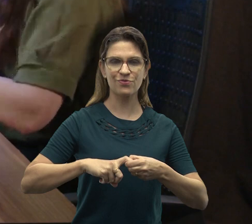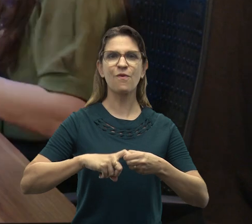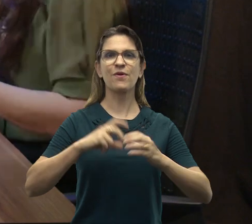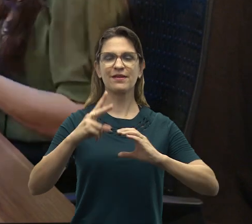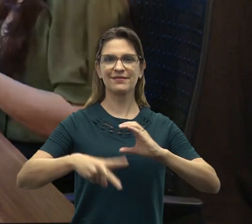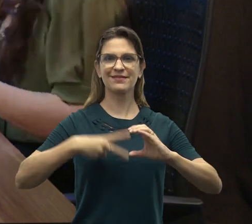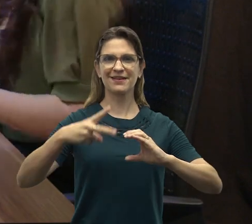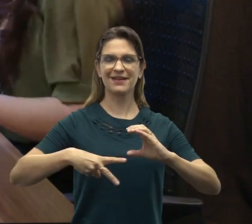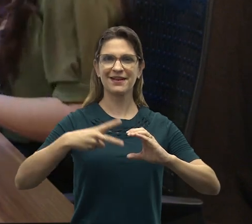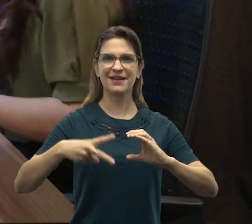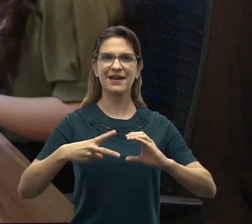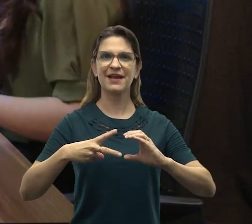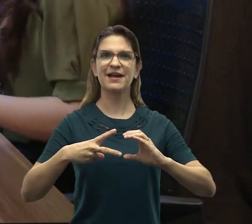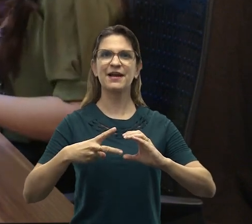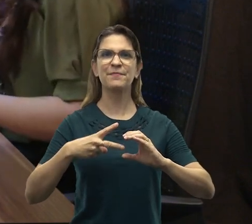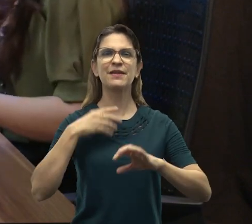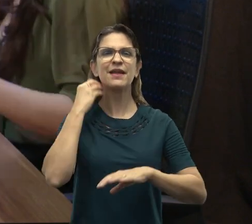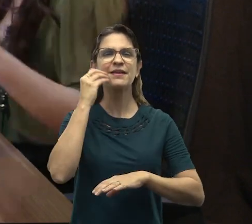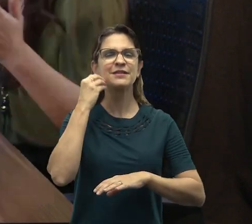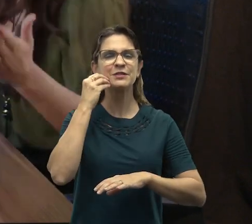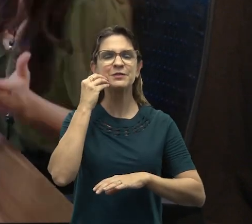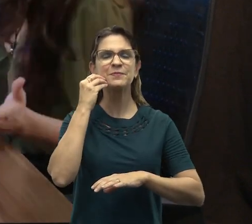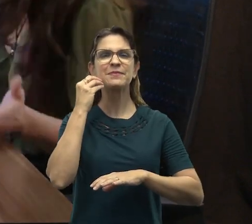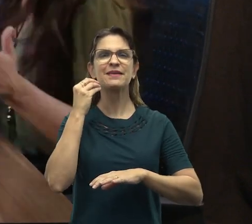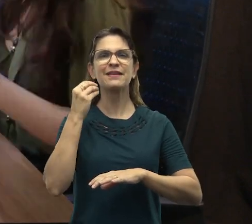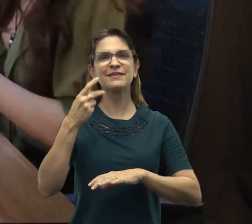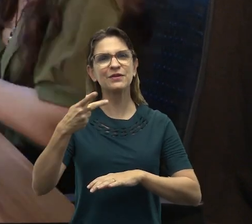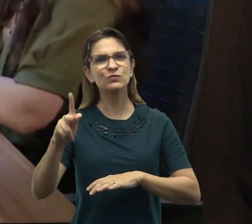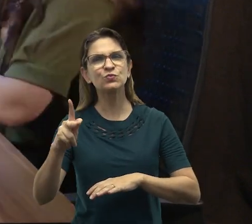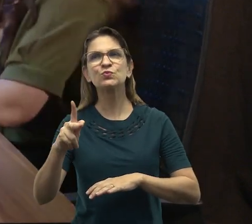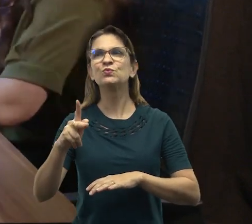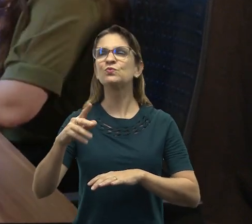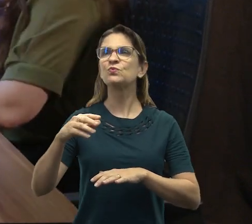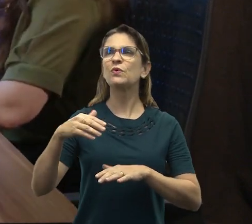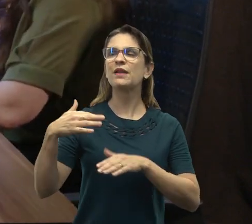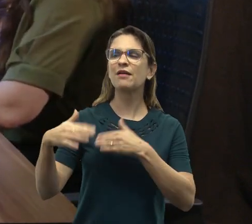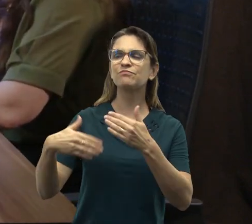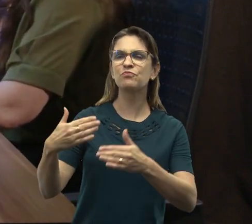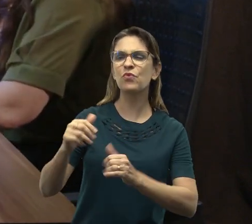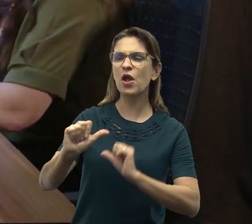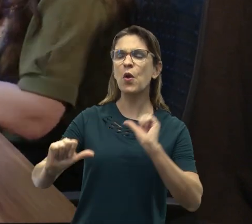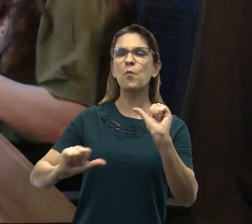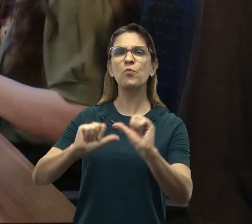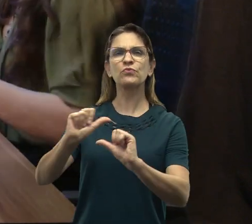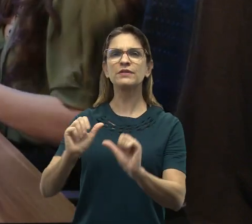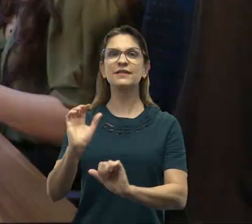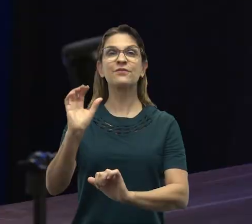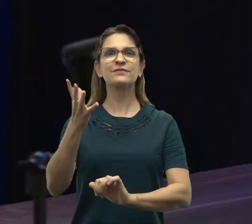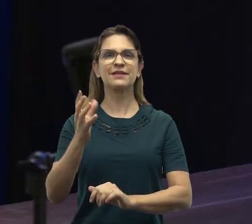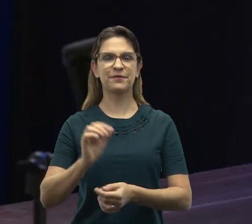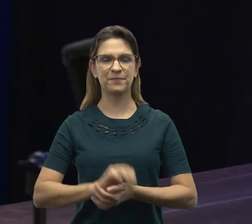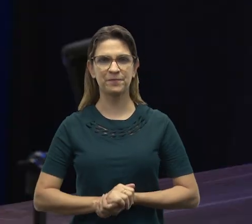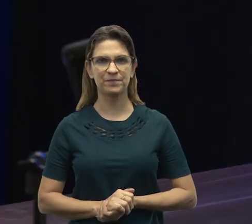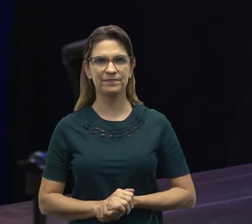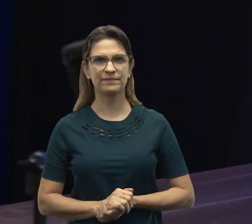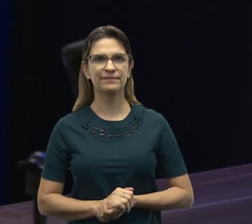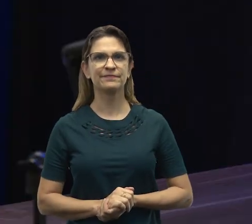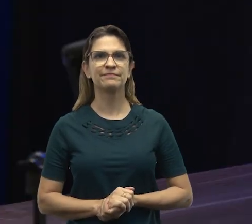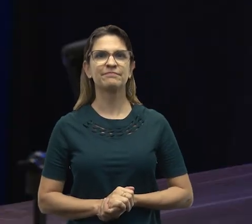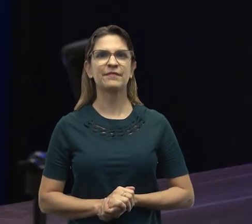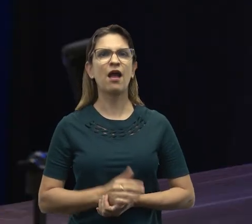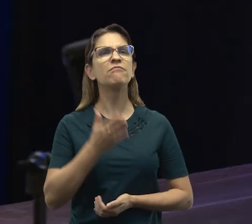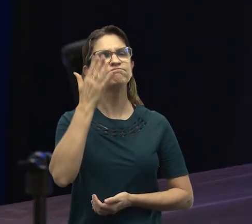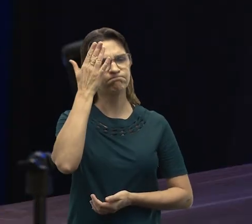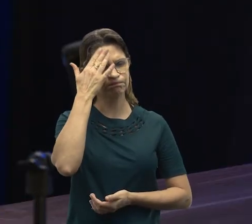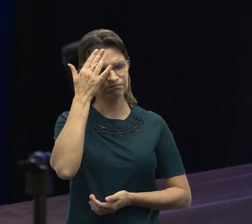O que você traz dessa experiência? O que mudou de lá para cá? Eu acho que a maturidade, o tempo,